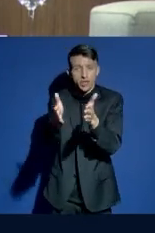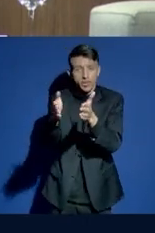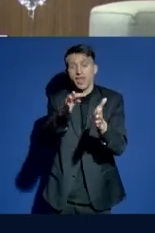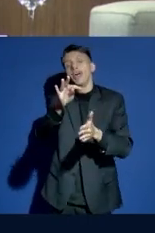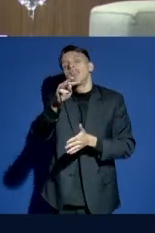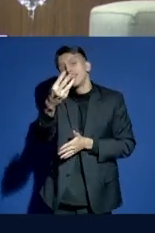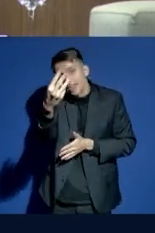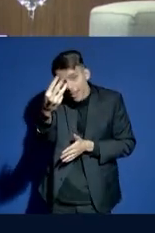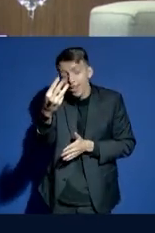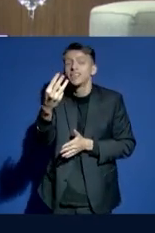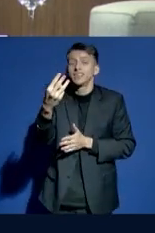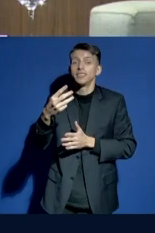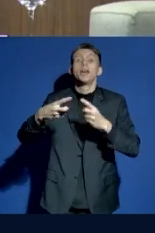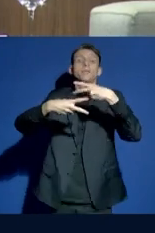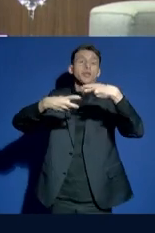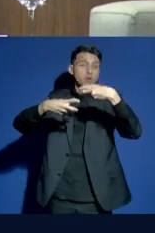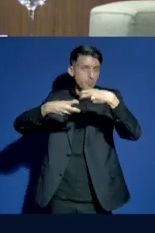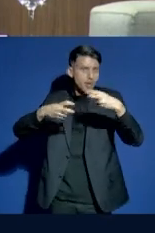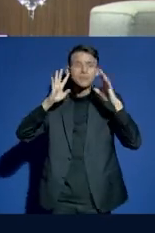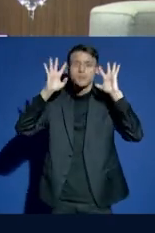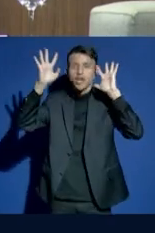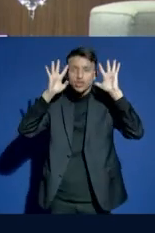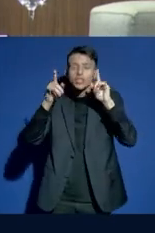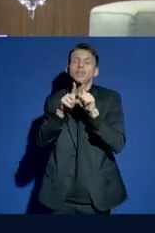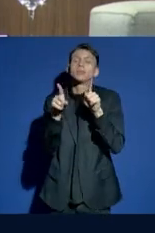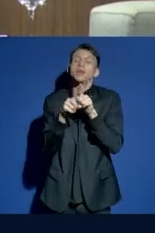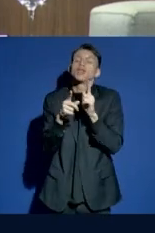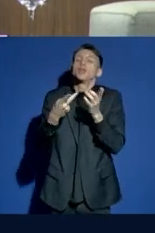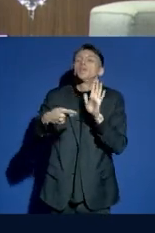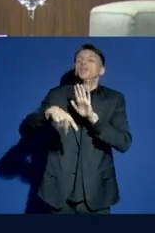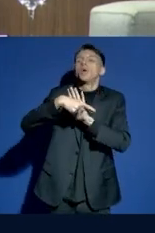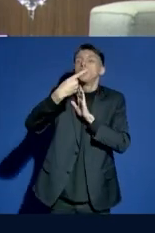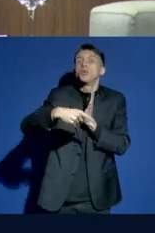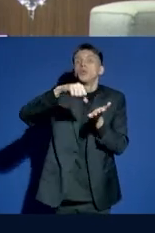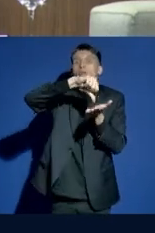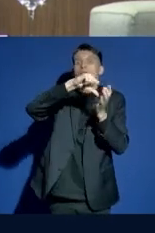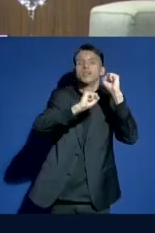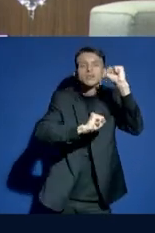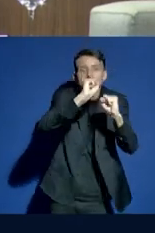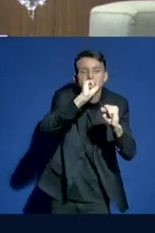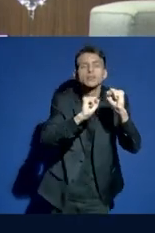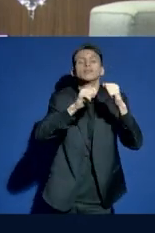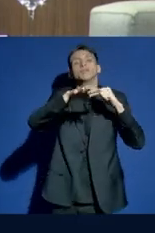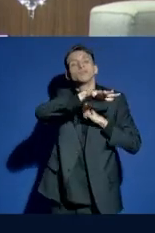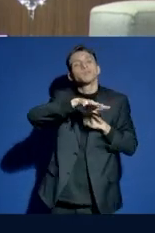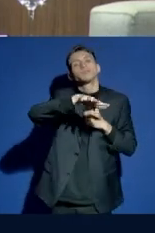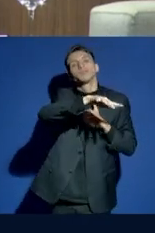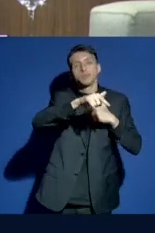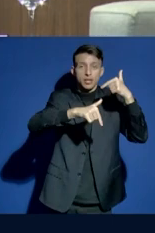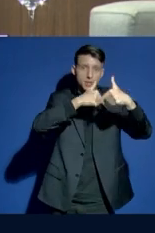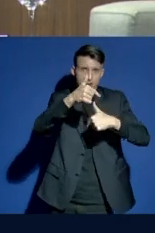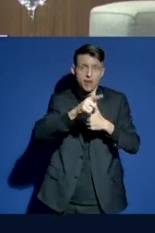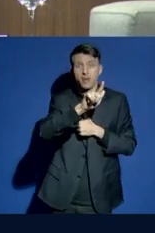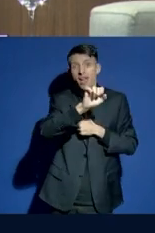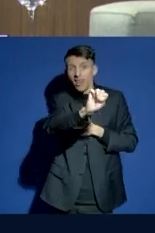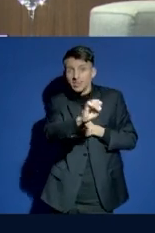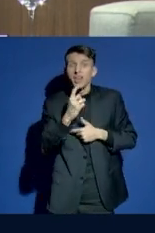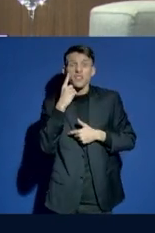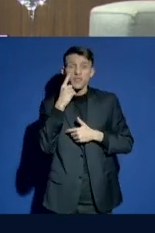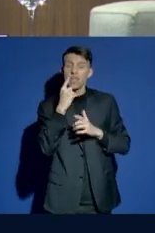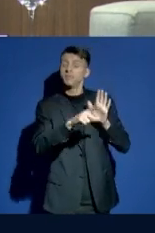sucateamento das upgms que são as estações de tratamento de gás no Brasil você vai ver que a política do gás estava abandonada